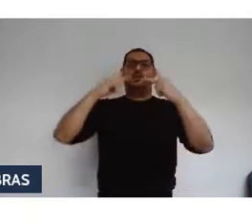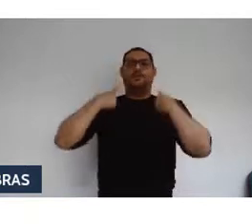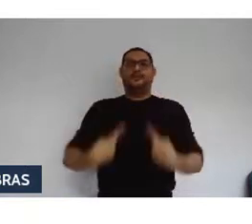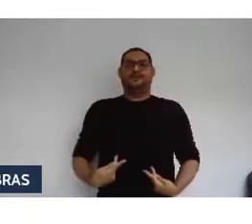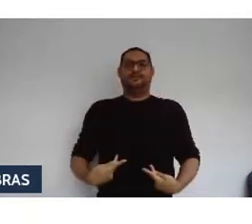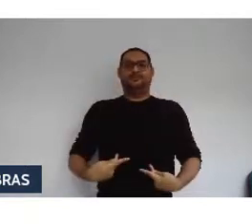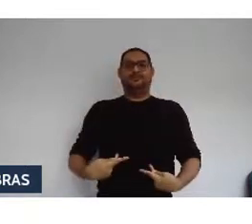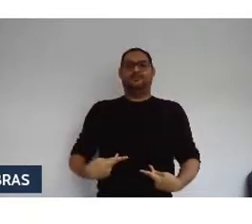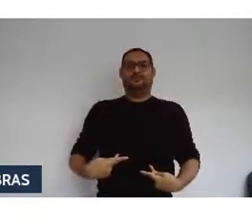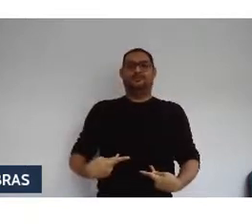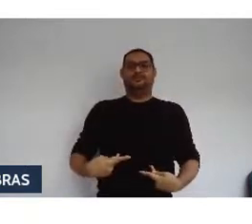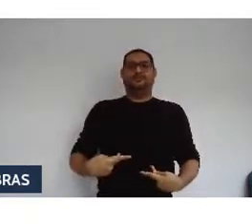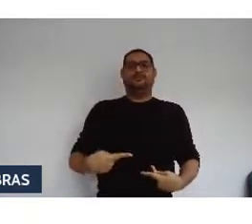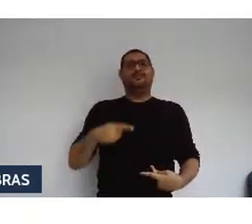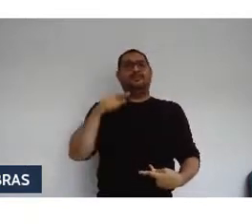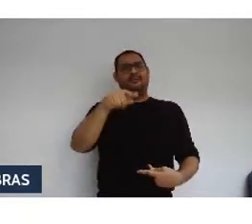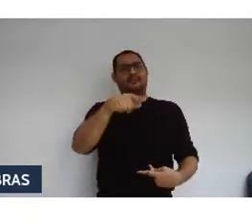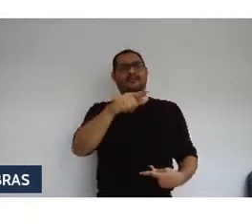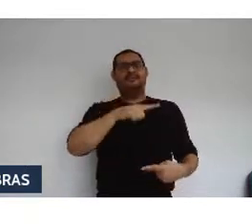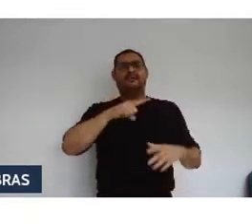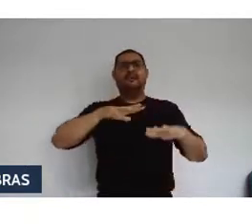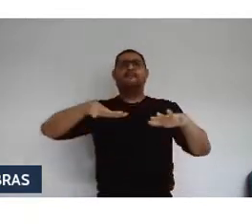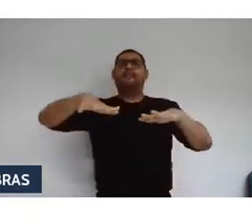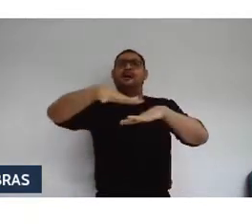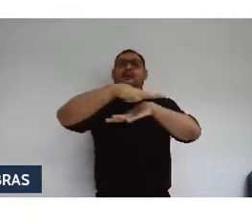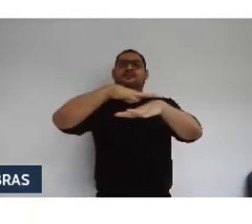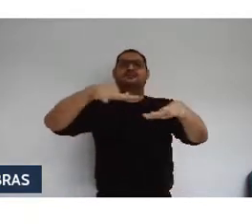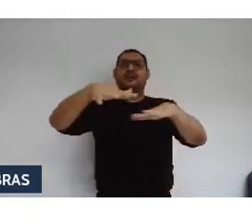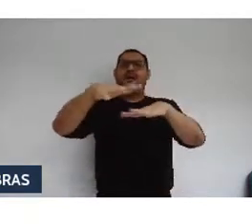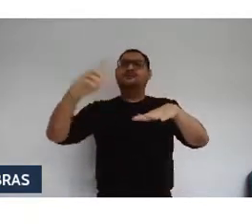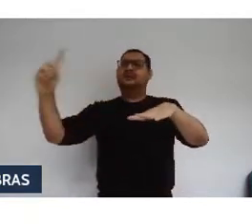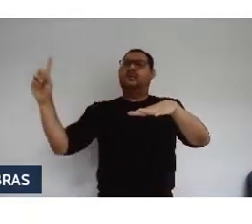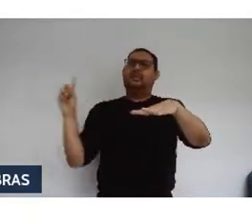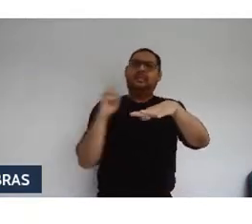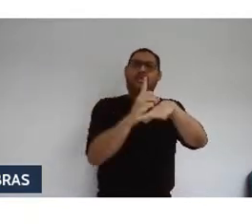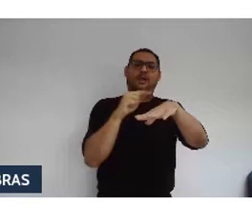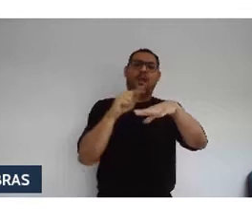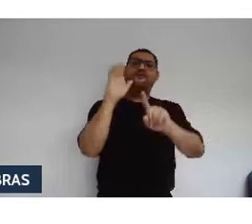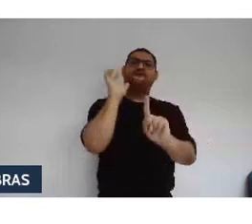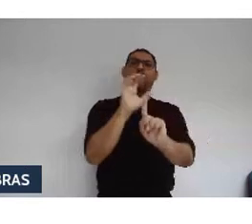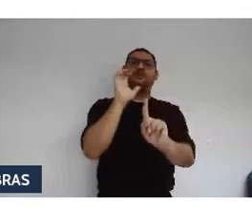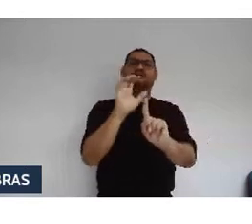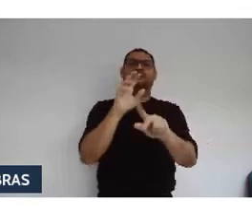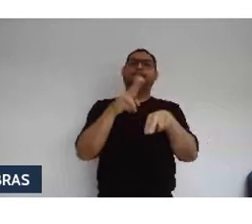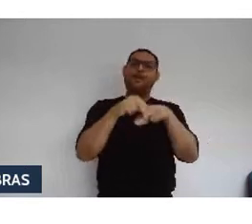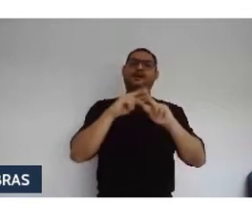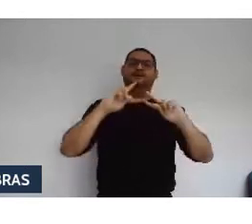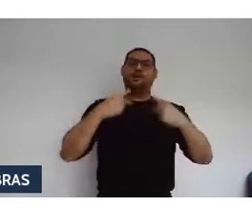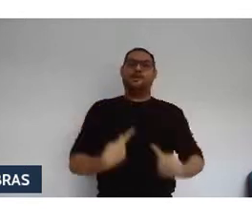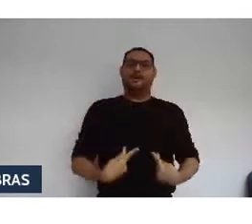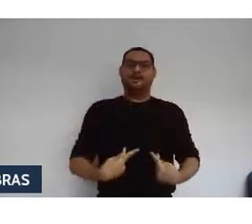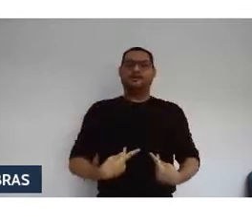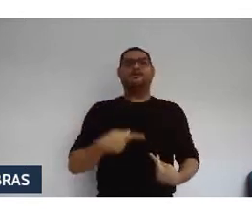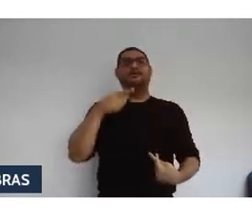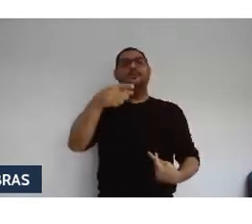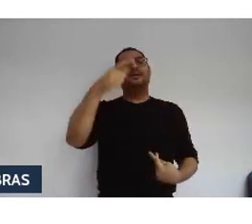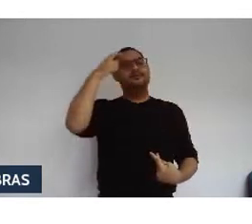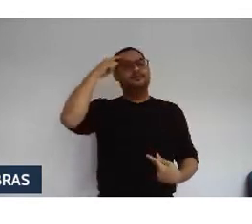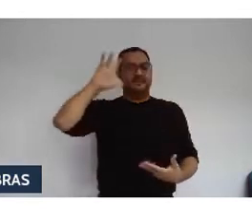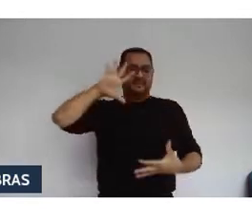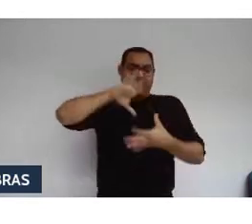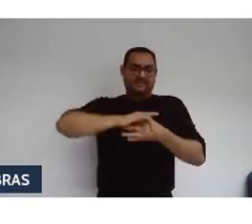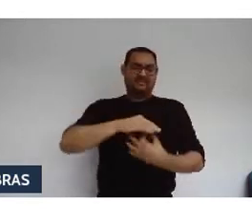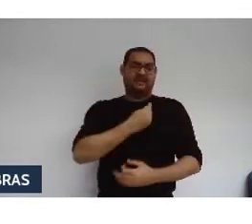fala. E como essas provêm os discursos, assim como a possibilidade de fazer sentido de si mesmos e de